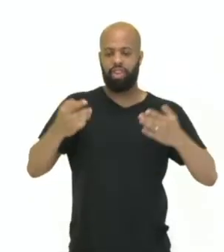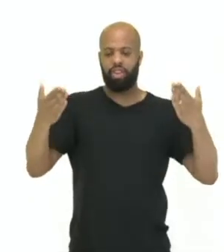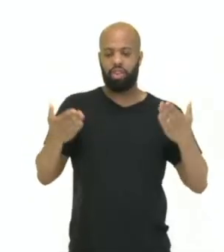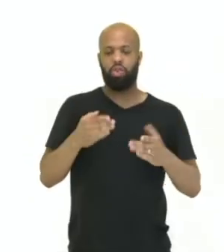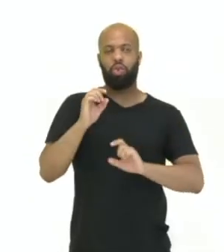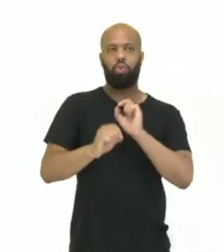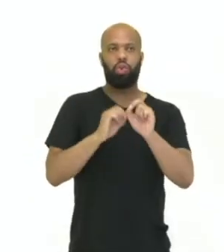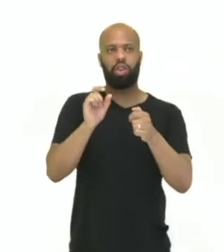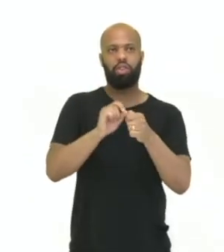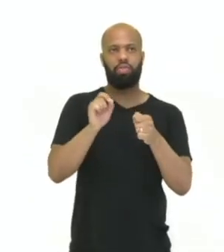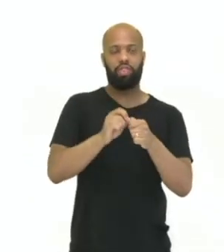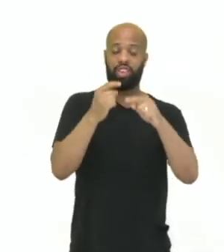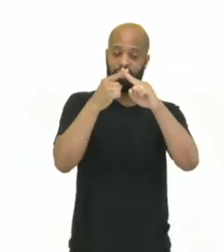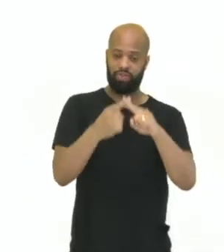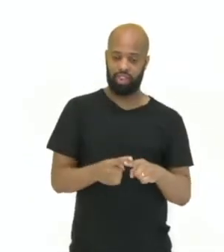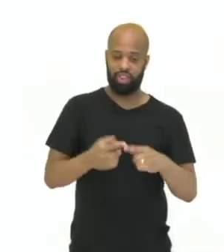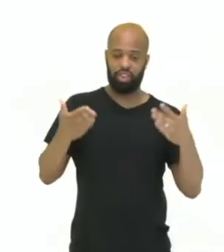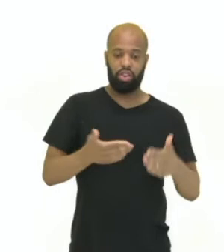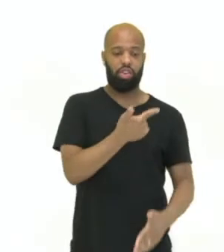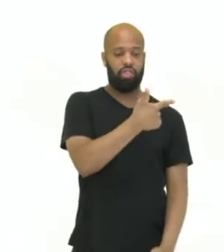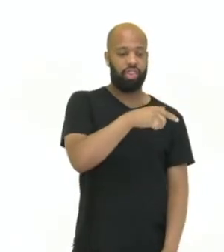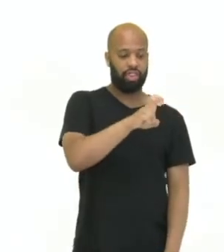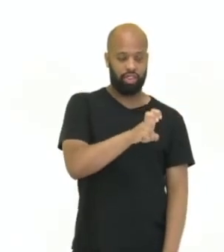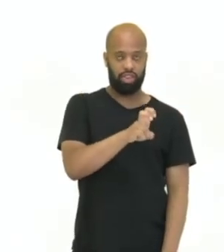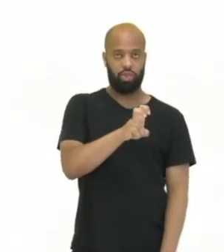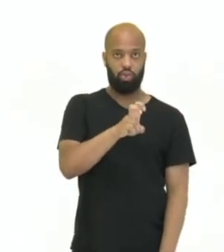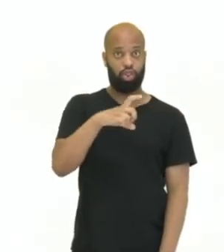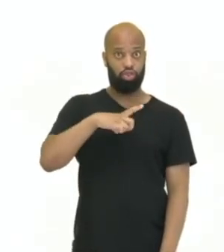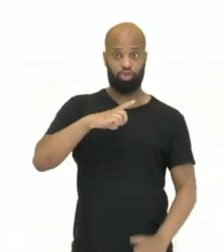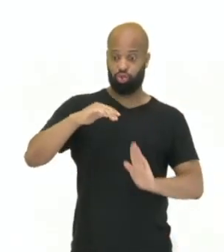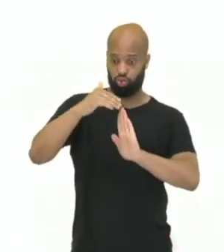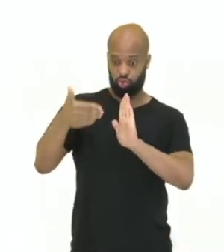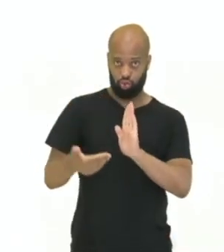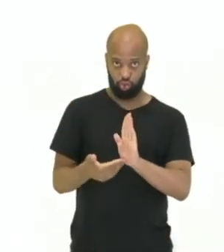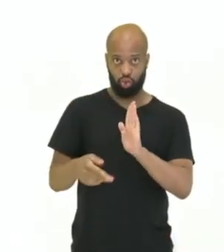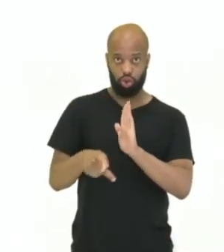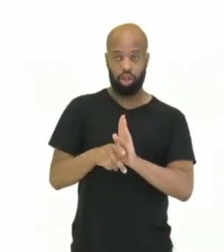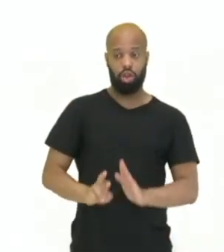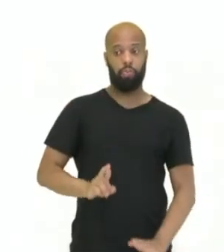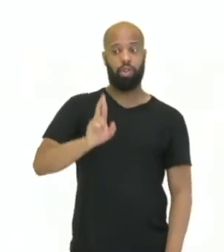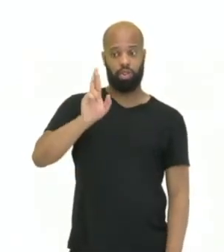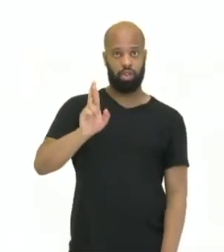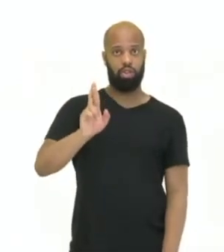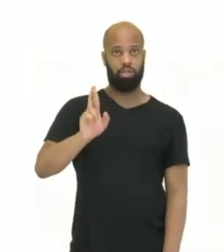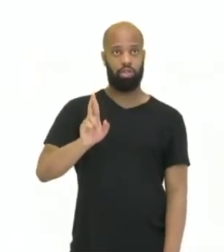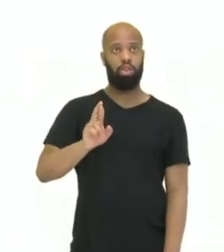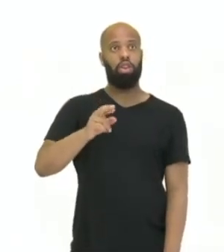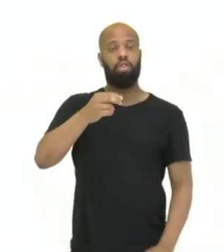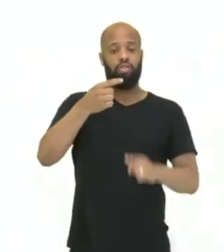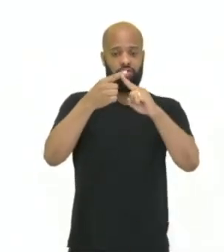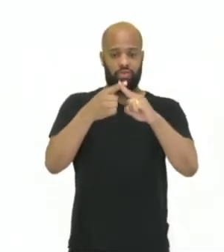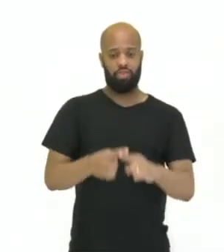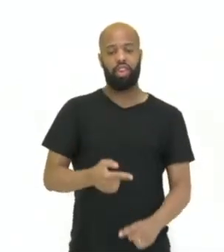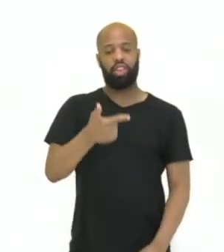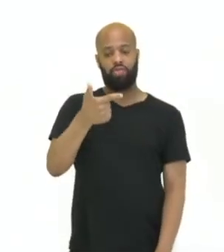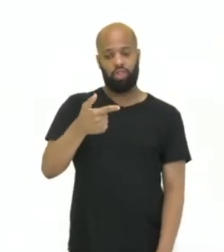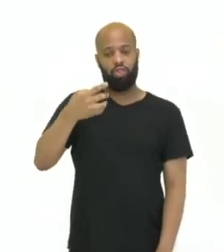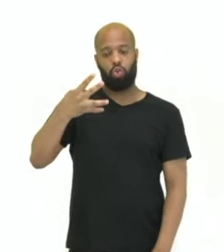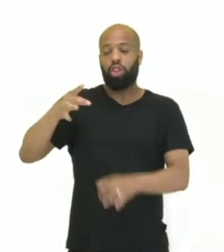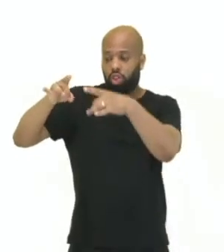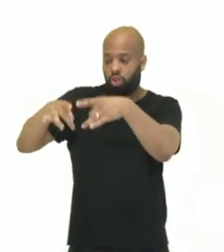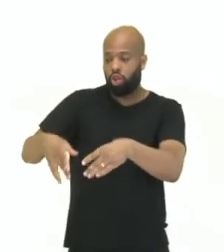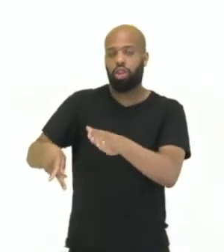eu multiplique 25 opções para representante de classe por 24